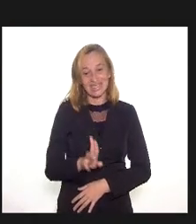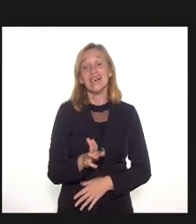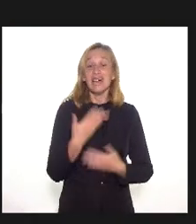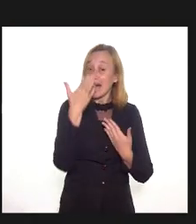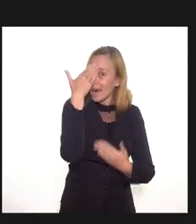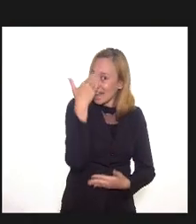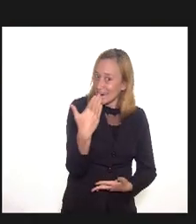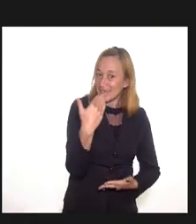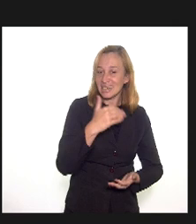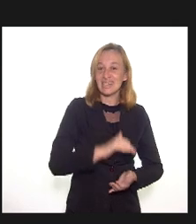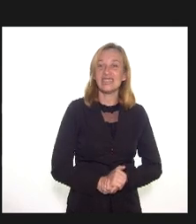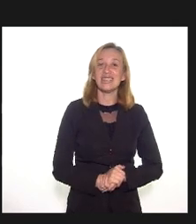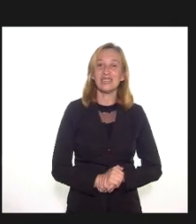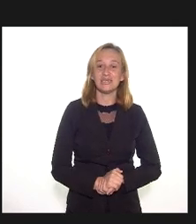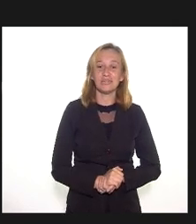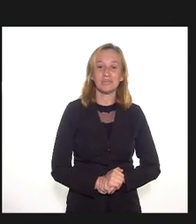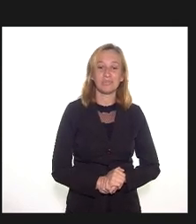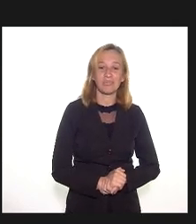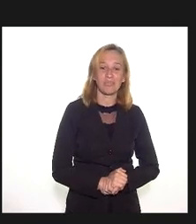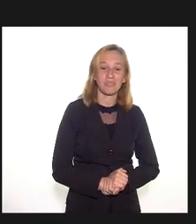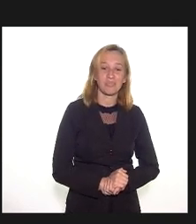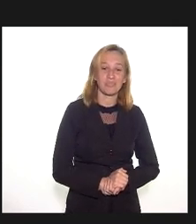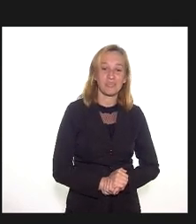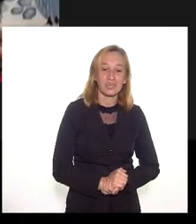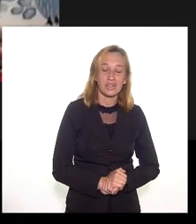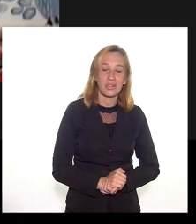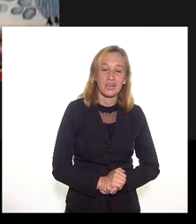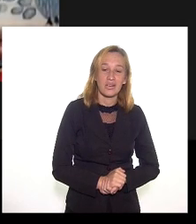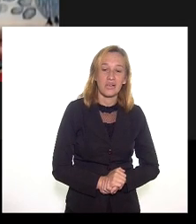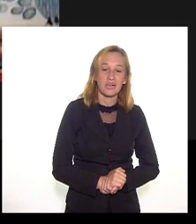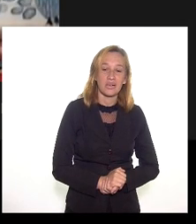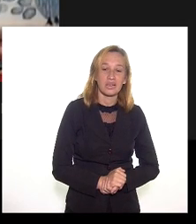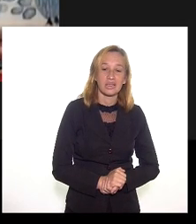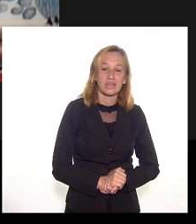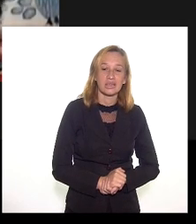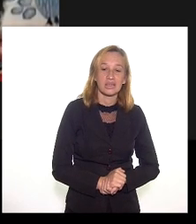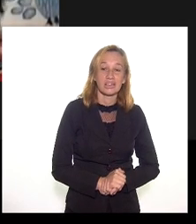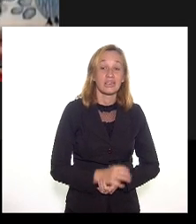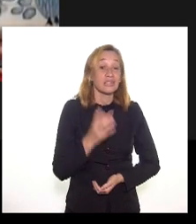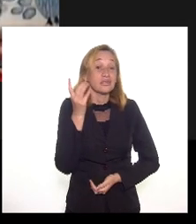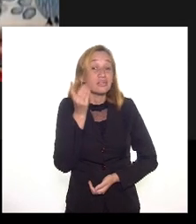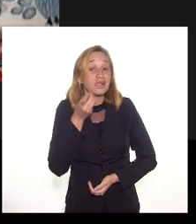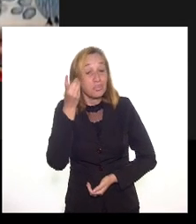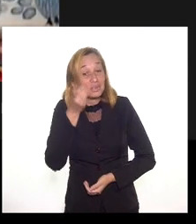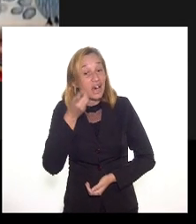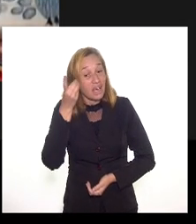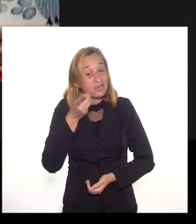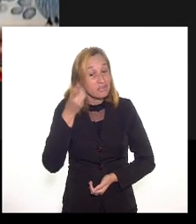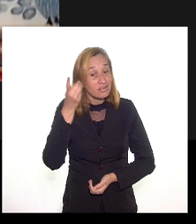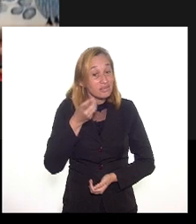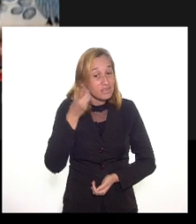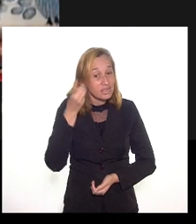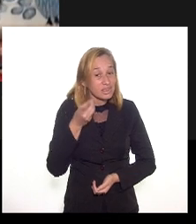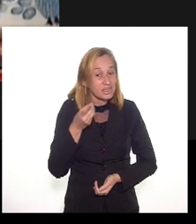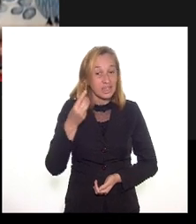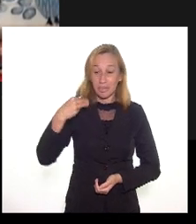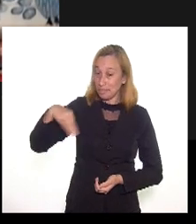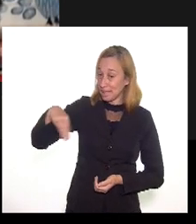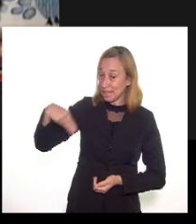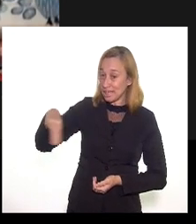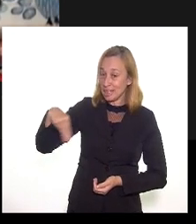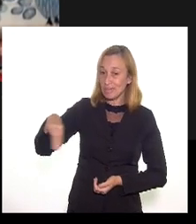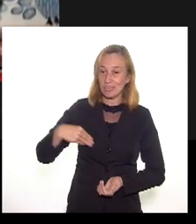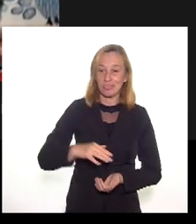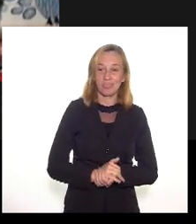a parte generosa do deputado Carlos Mink